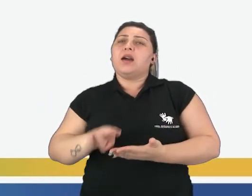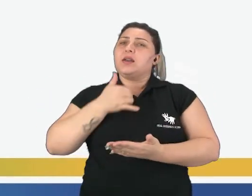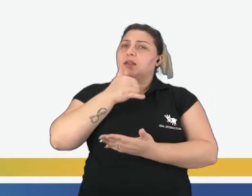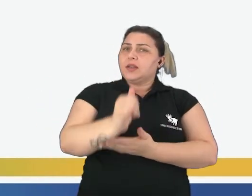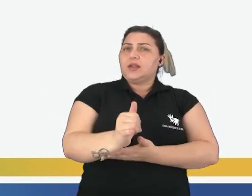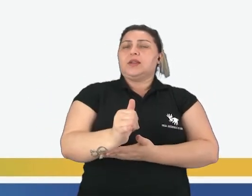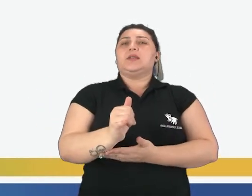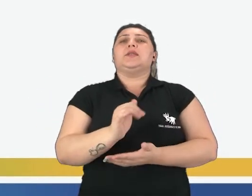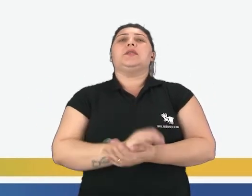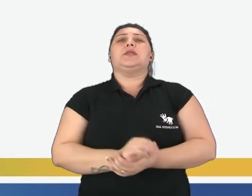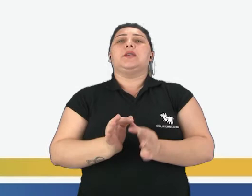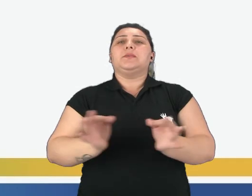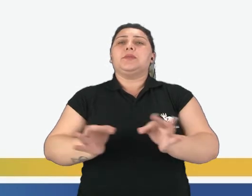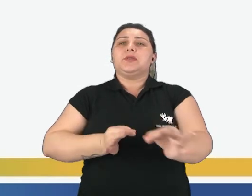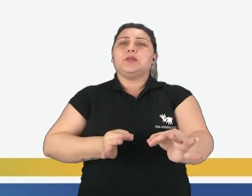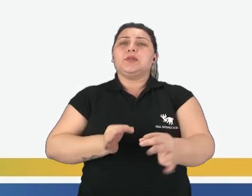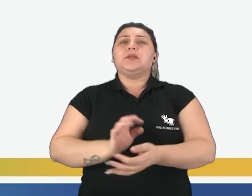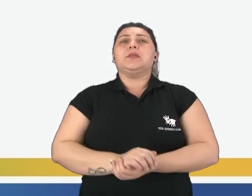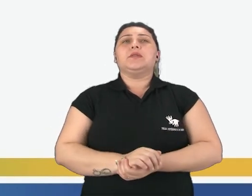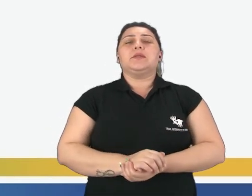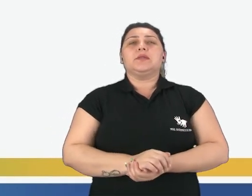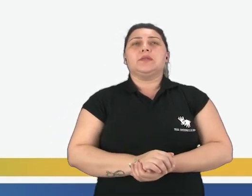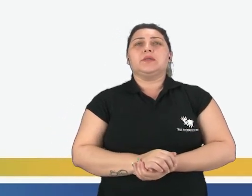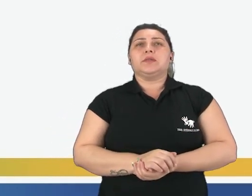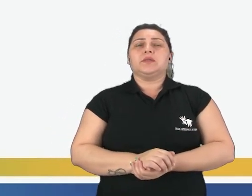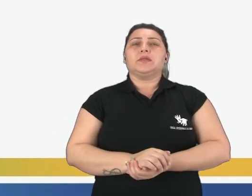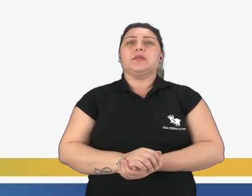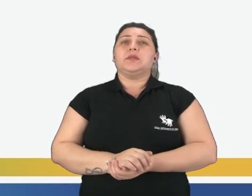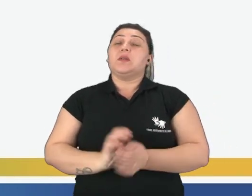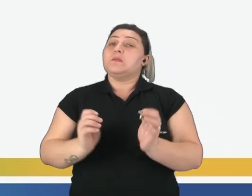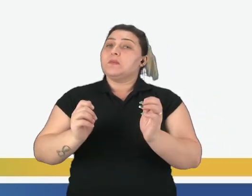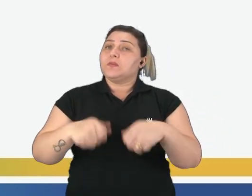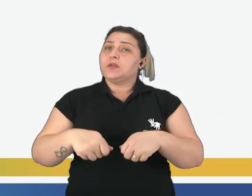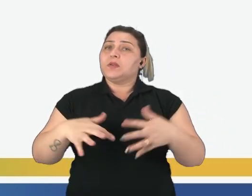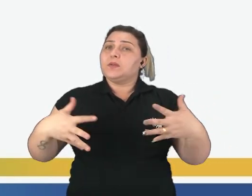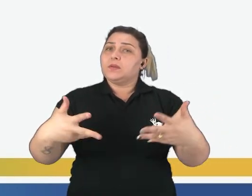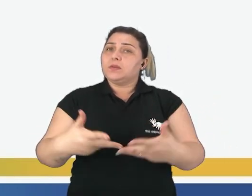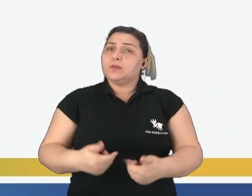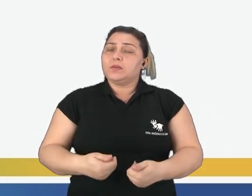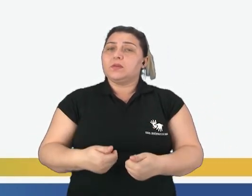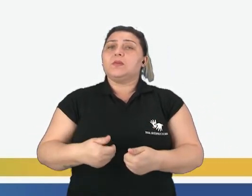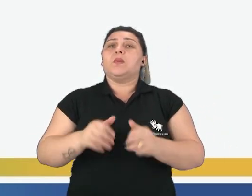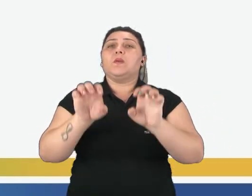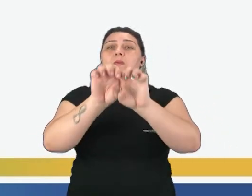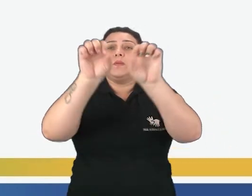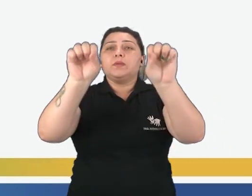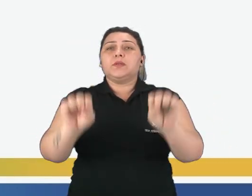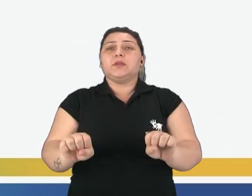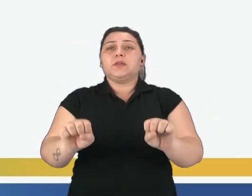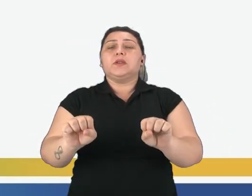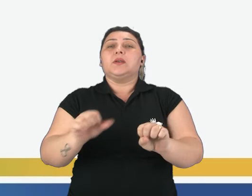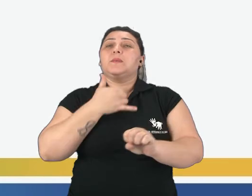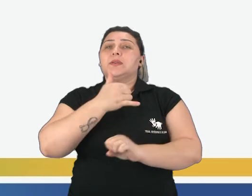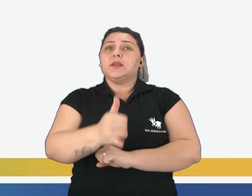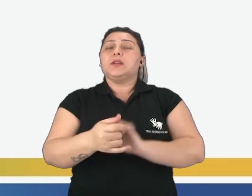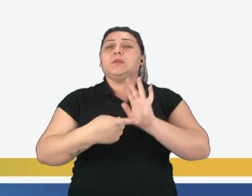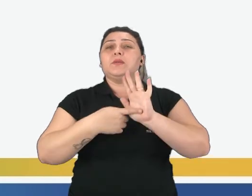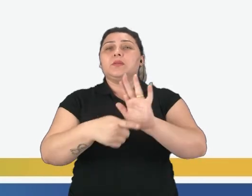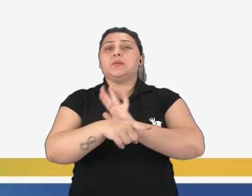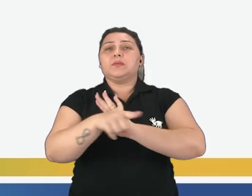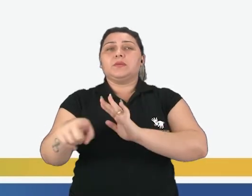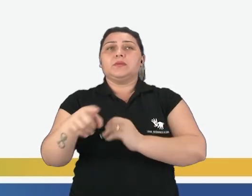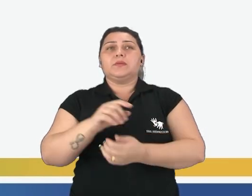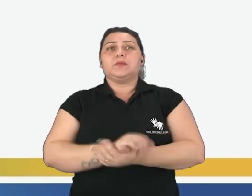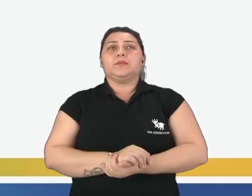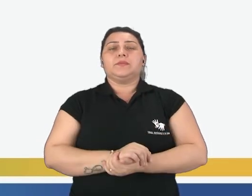né? Então, com isso daí, foi possível aprimorar sistemas elétricos, tá? Esse que eu estou mostrando para vocês